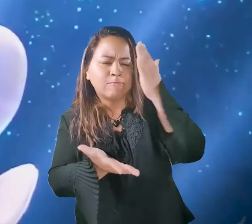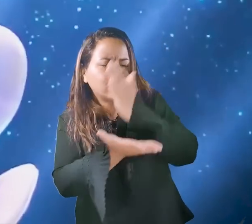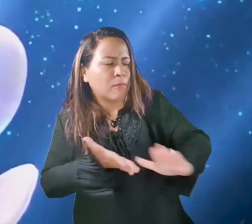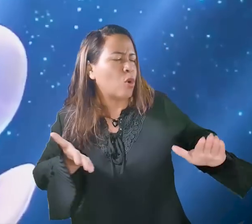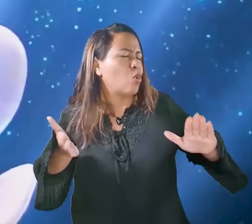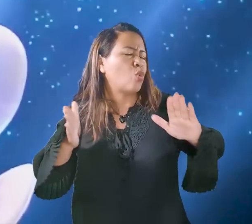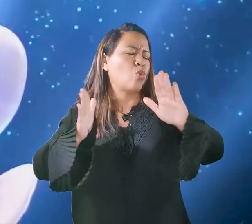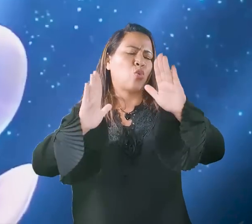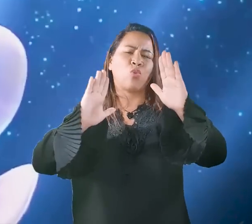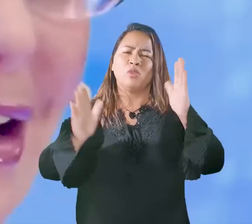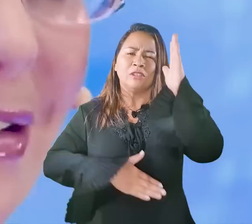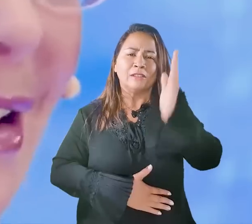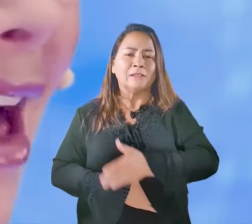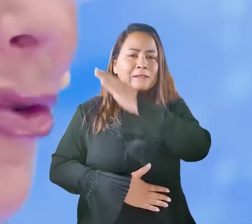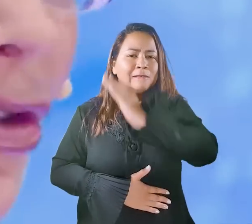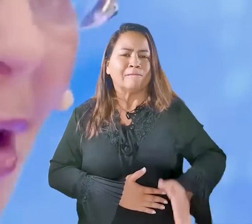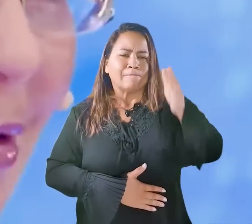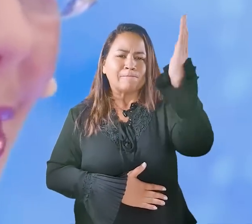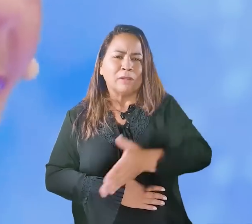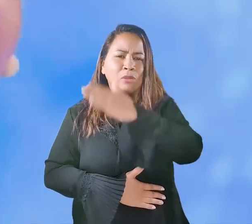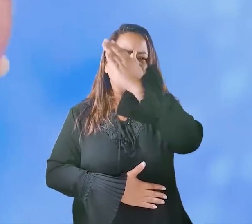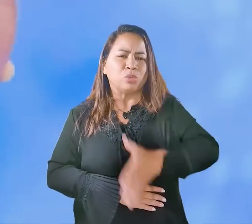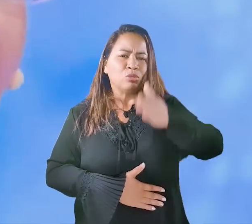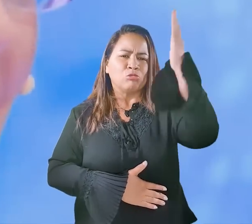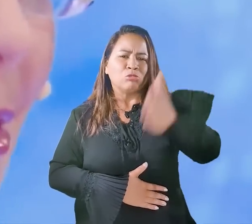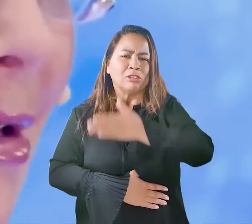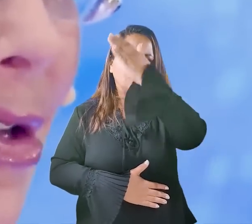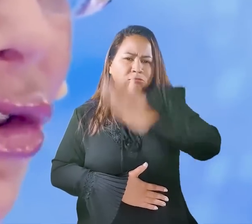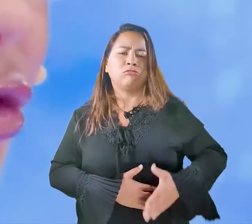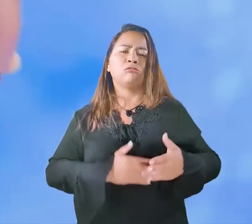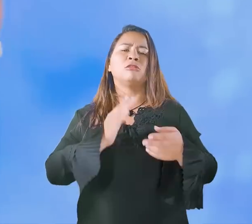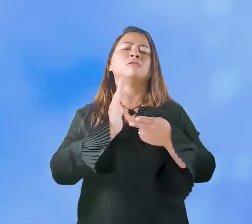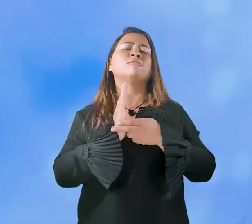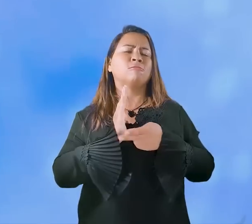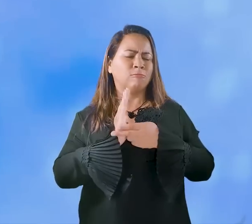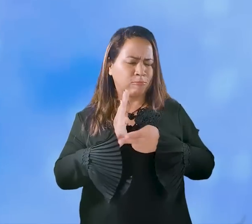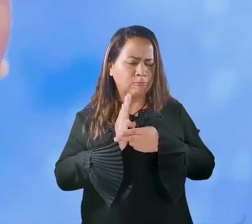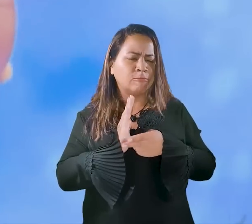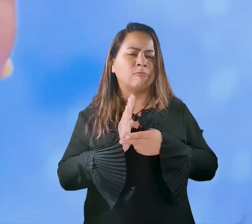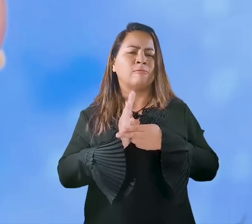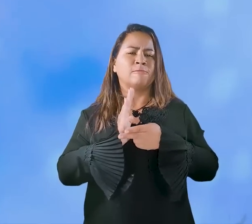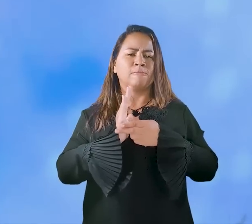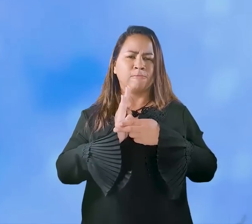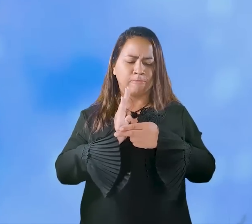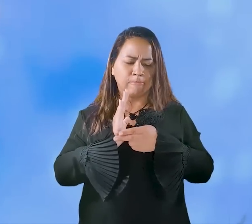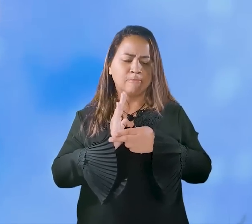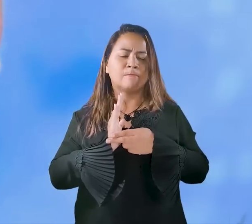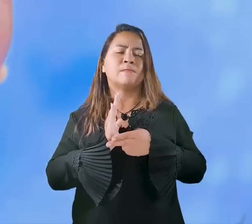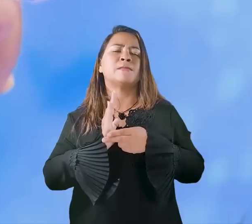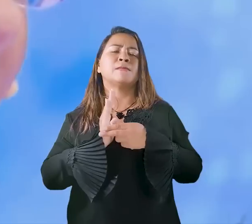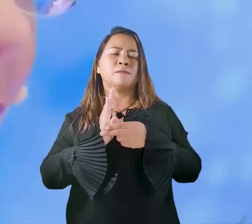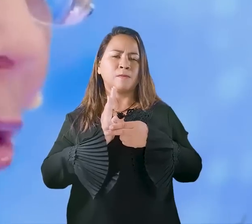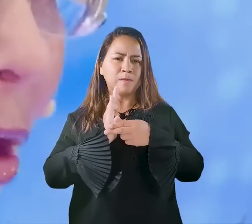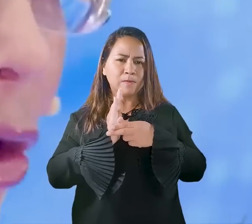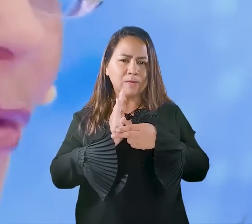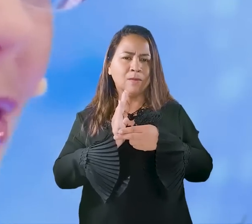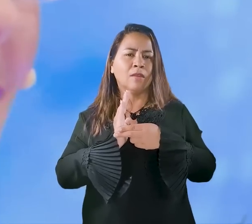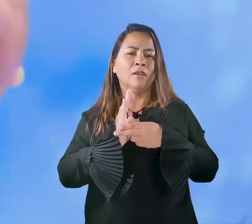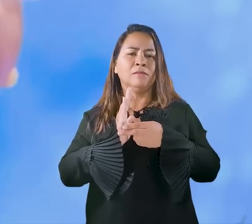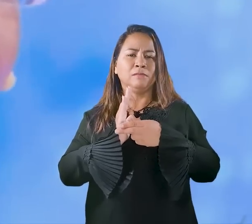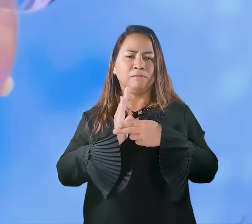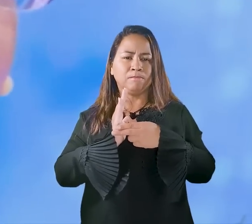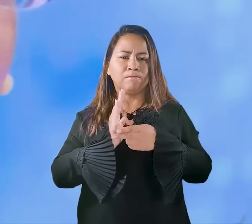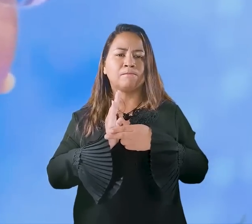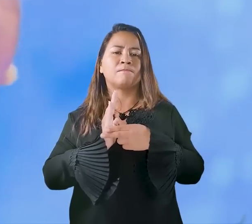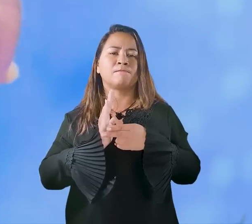Acabou. Está cancelado, cancelado, cancelado. Isso. É isso. E agora é com